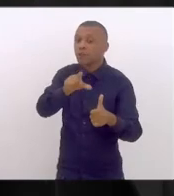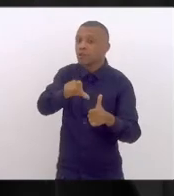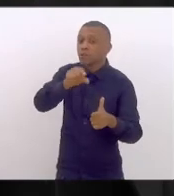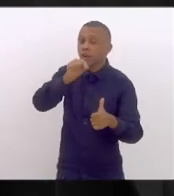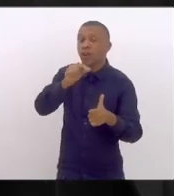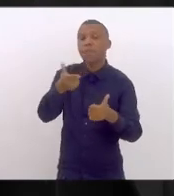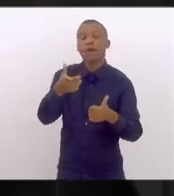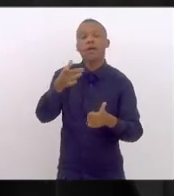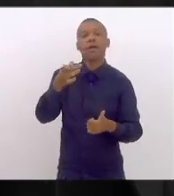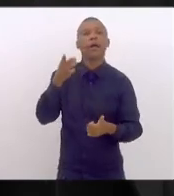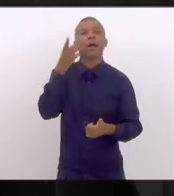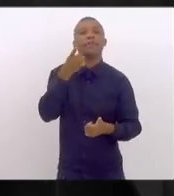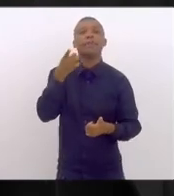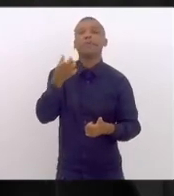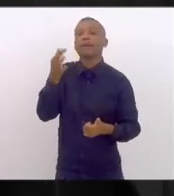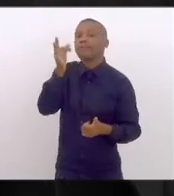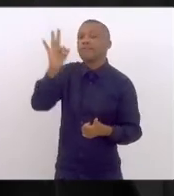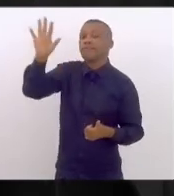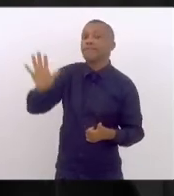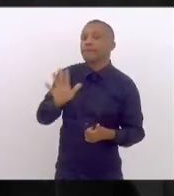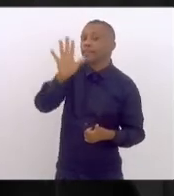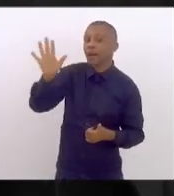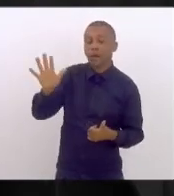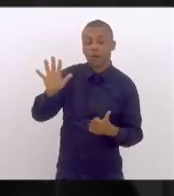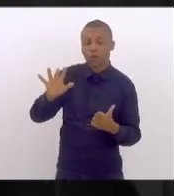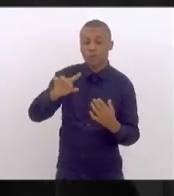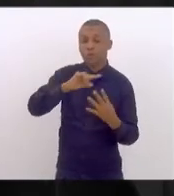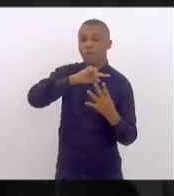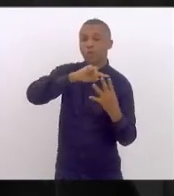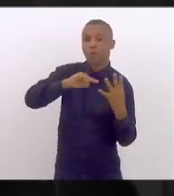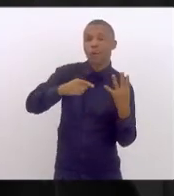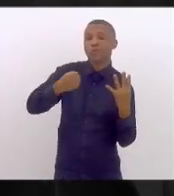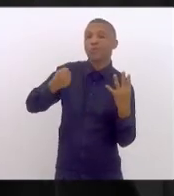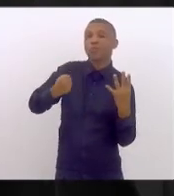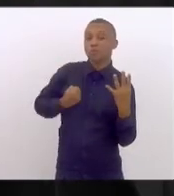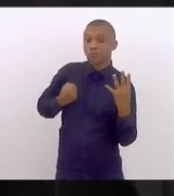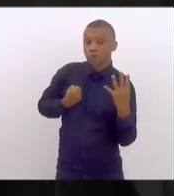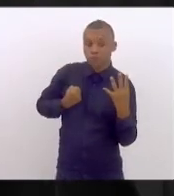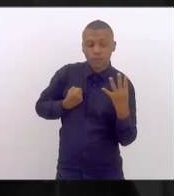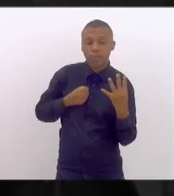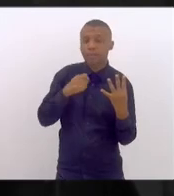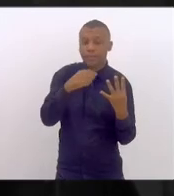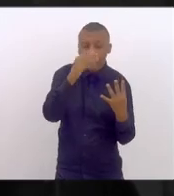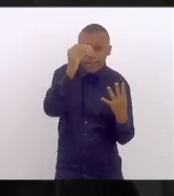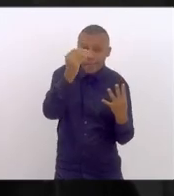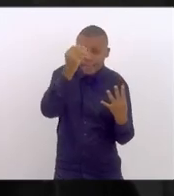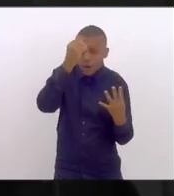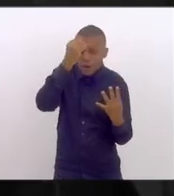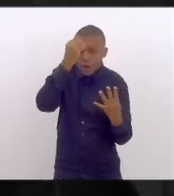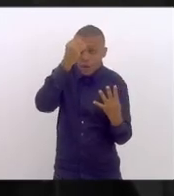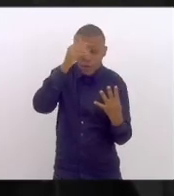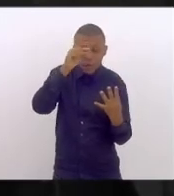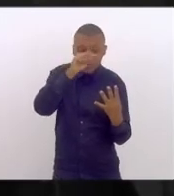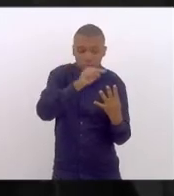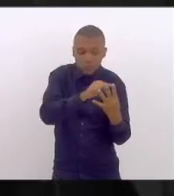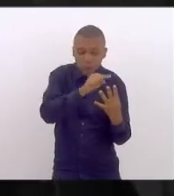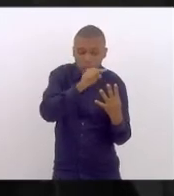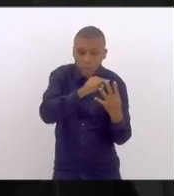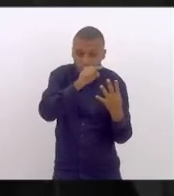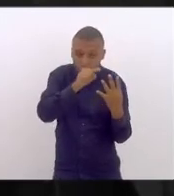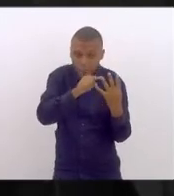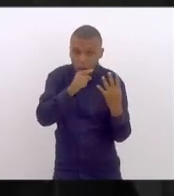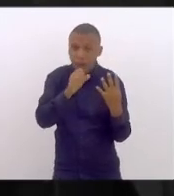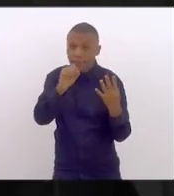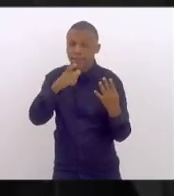quatro dígitos quatro números Então tem que decorar quatro números se tiver